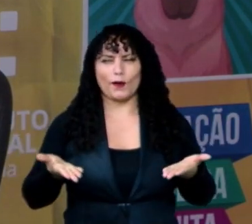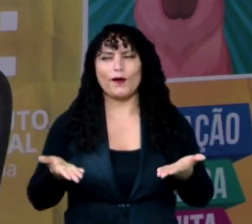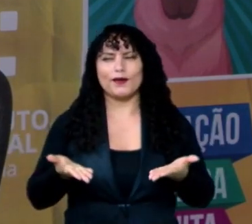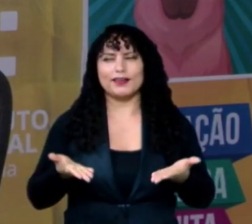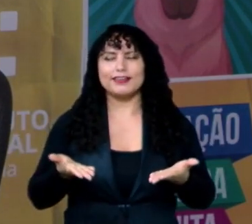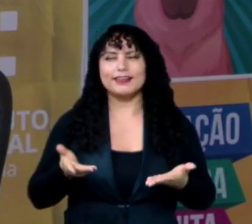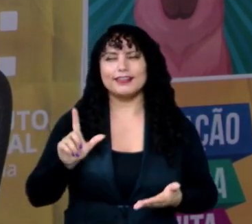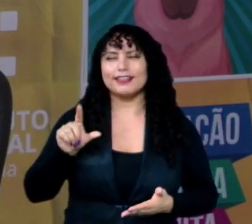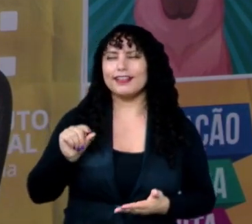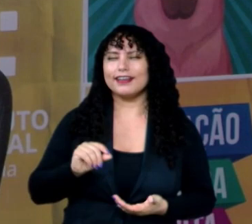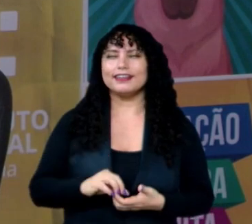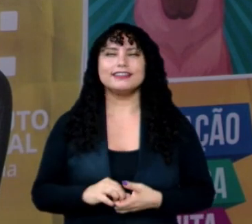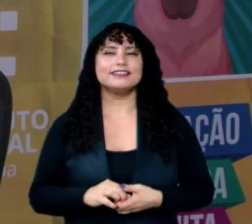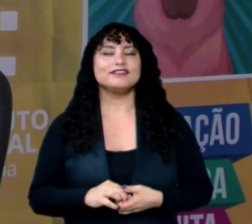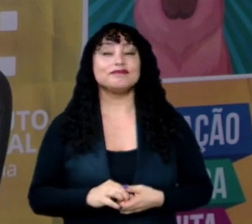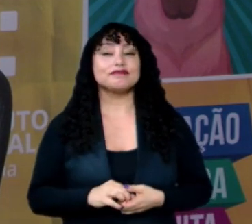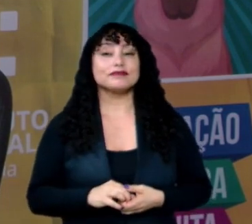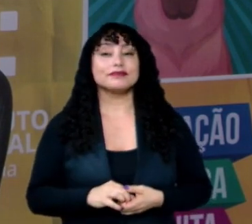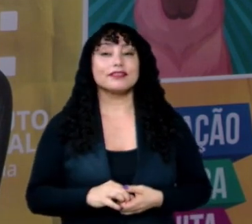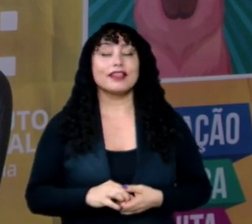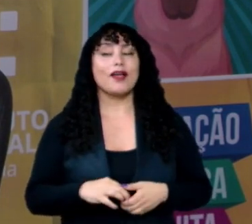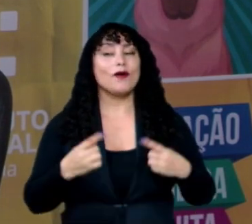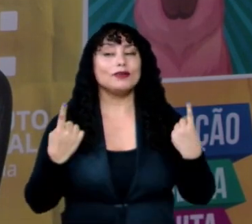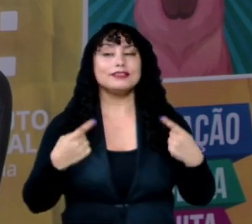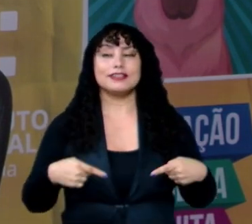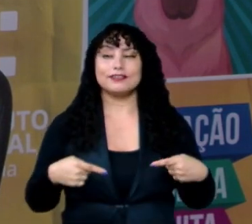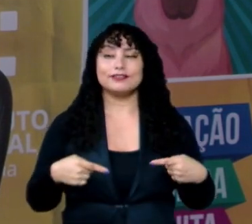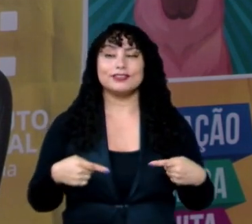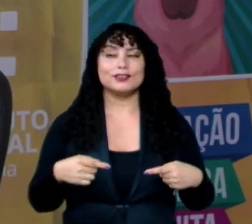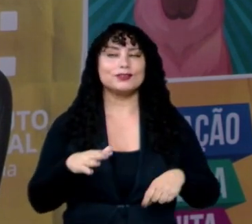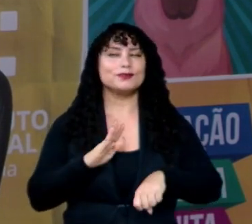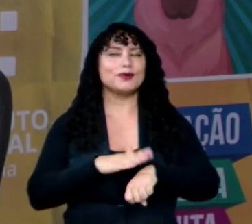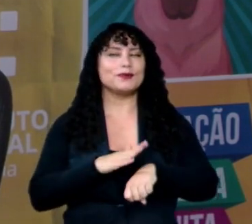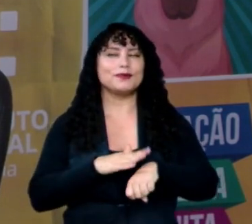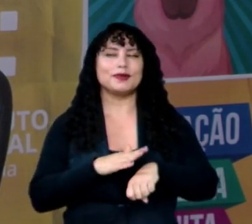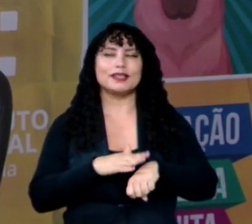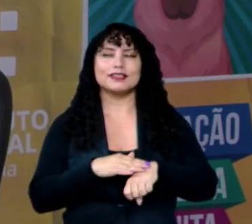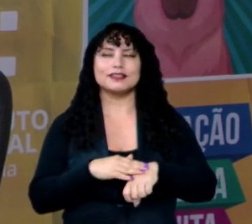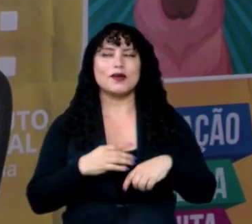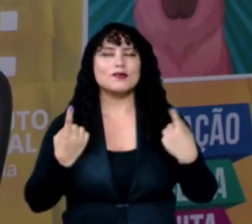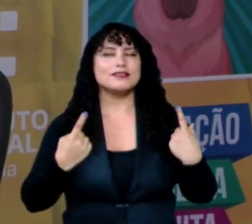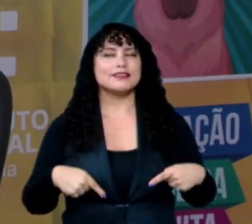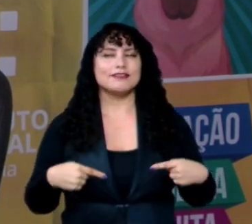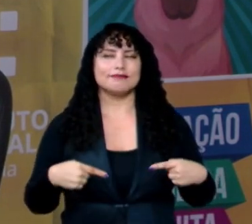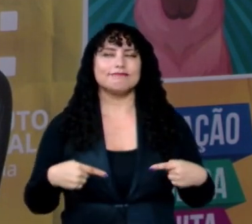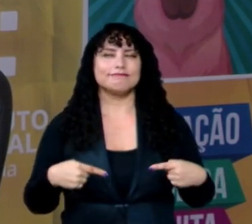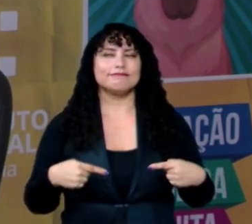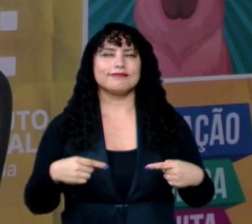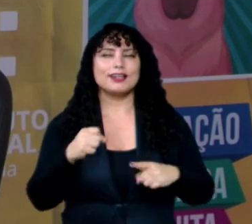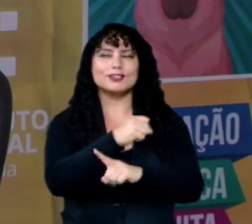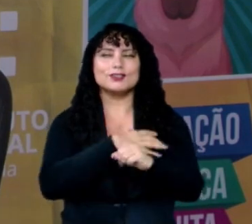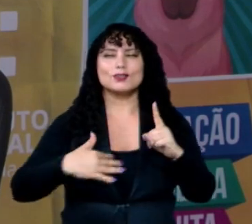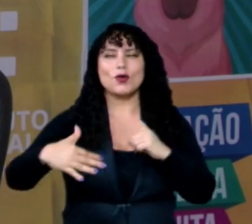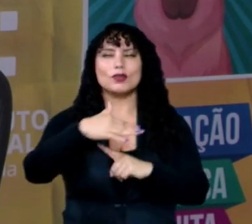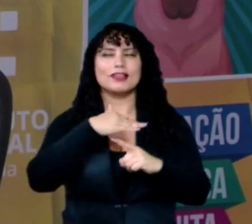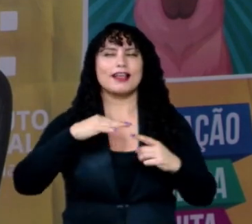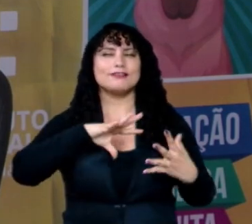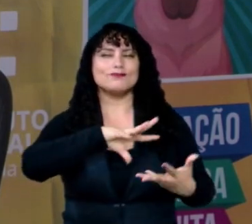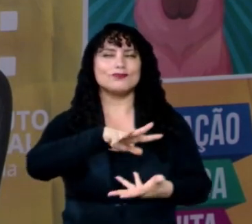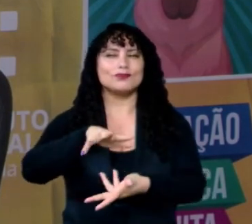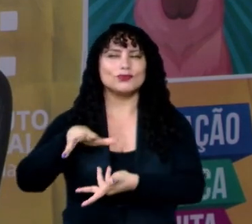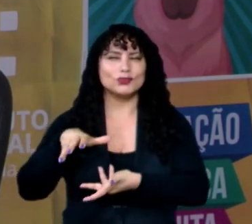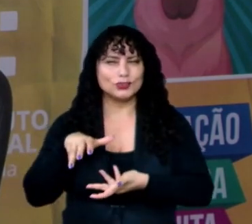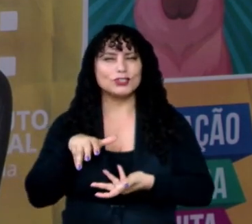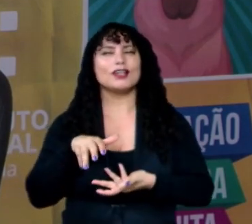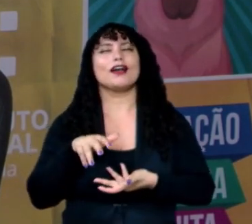Assim, e é o desafio também do momento. Acho que é um desafio para a sociedade global, né?